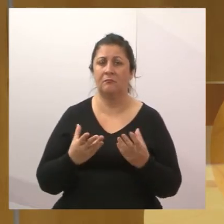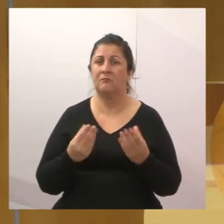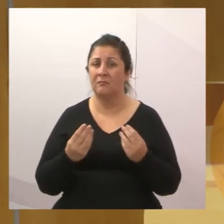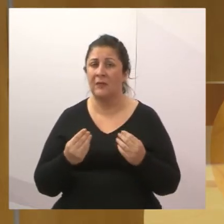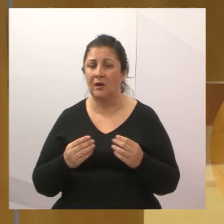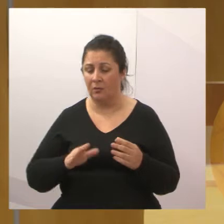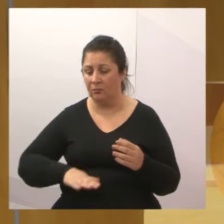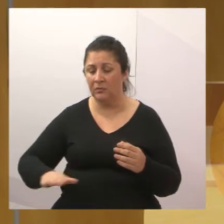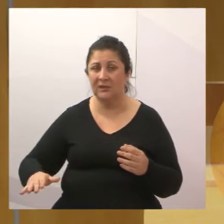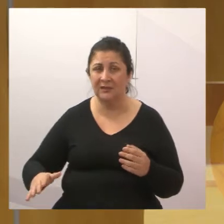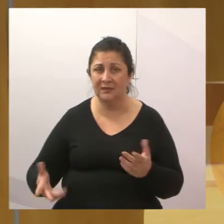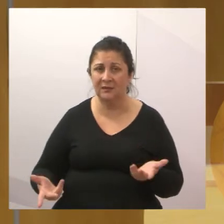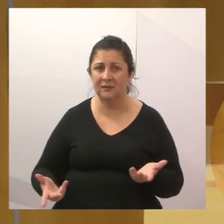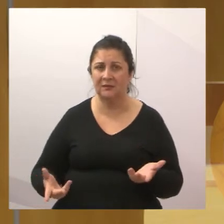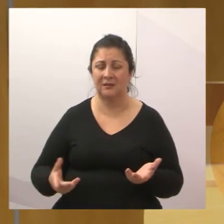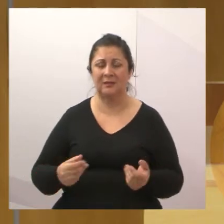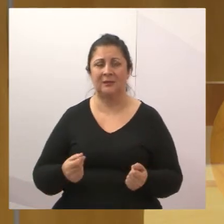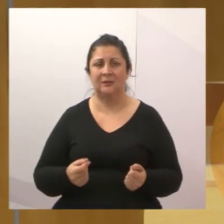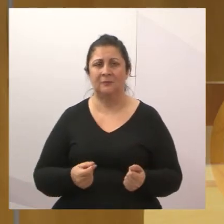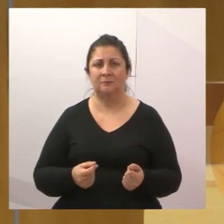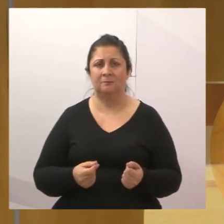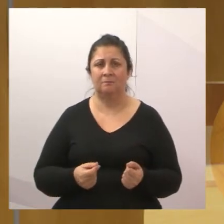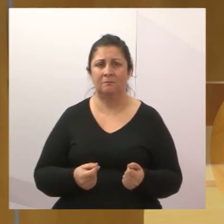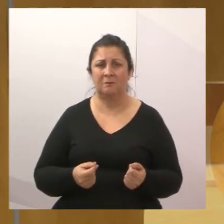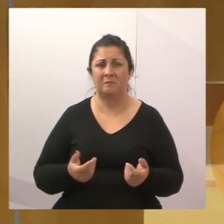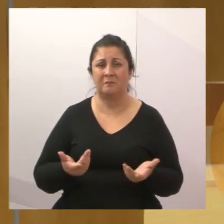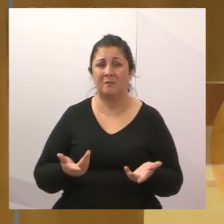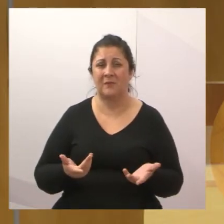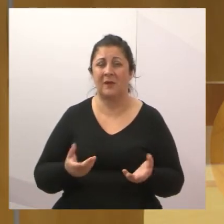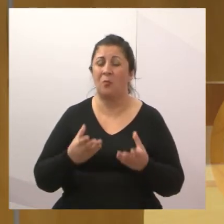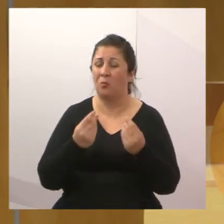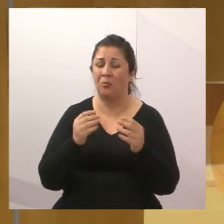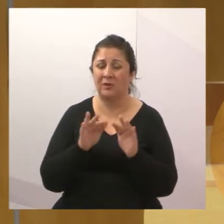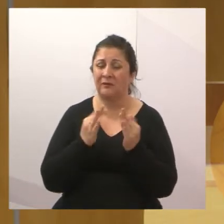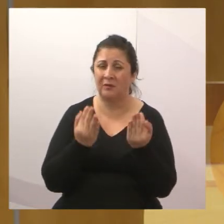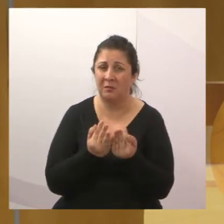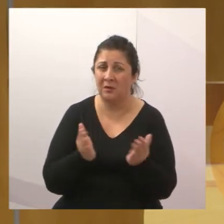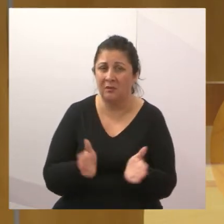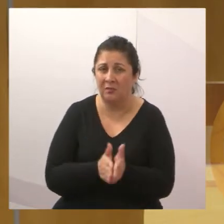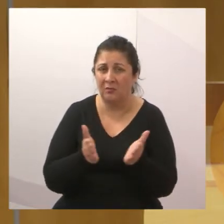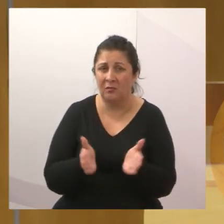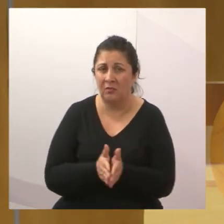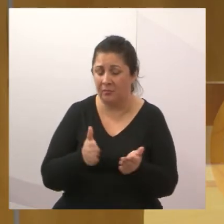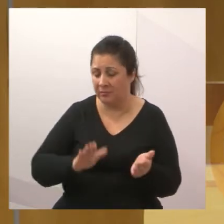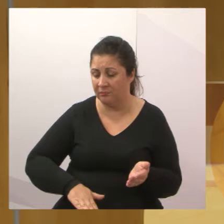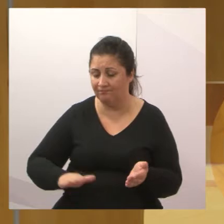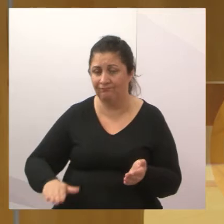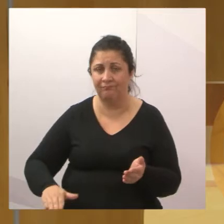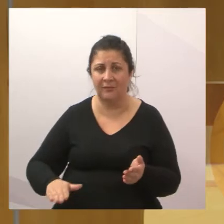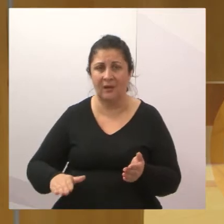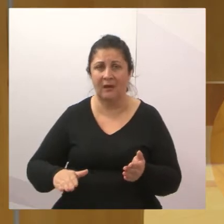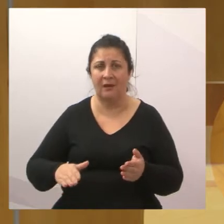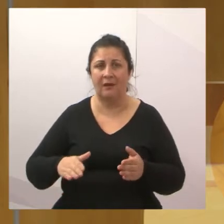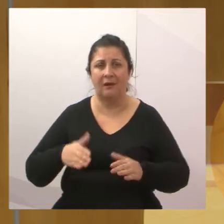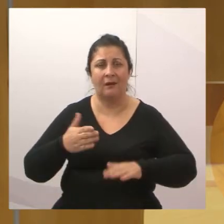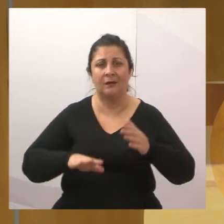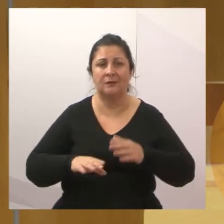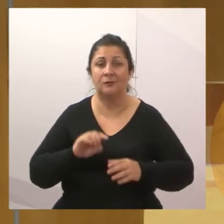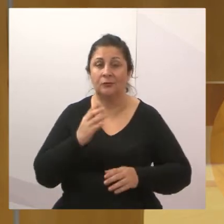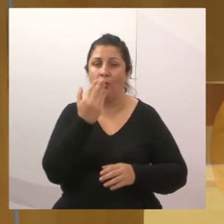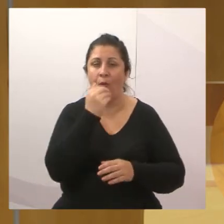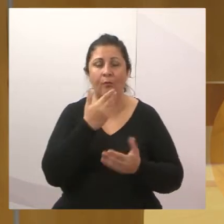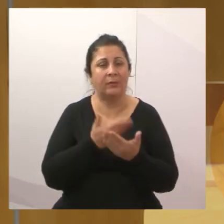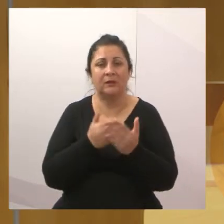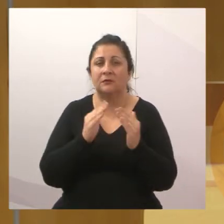vezes a realidade vulnerável de muitas famílias, as crianças, às vezes, a alimentação dela é que ela tem na